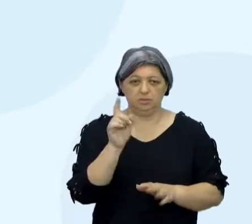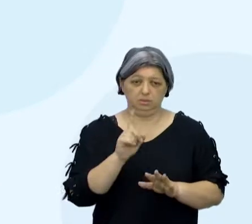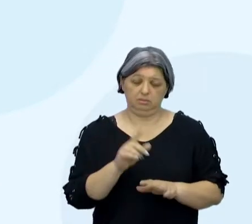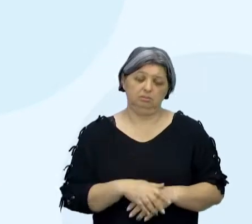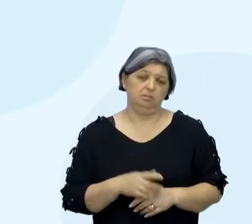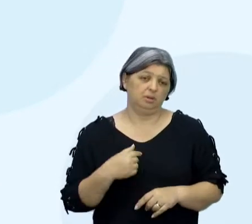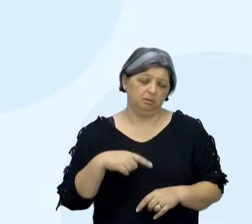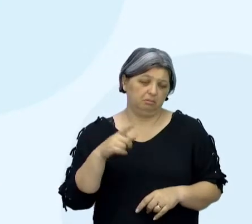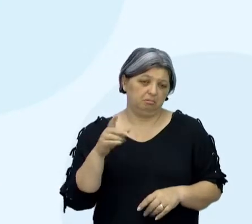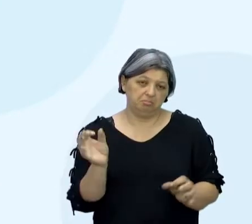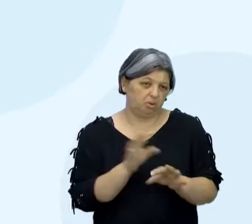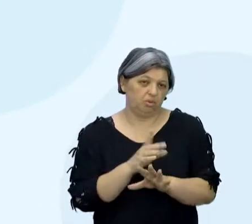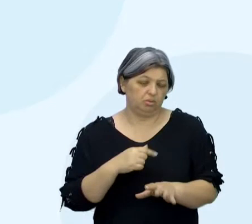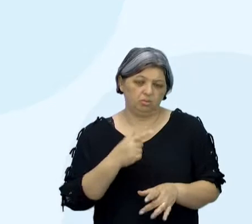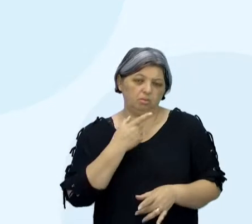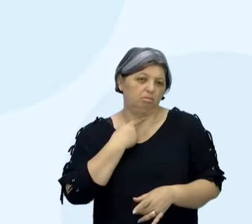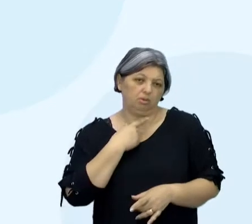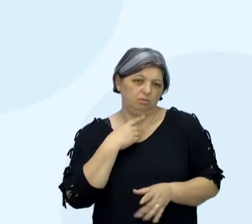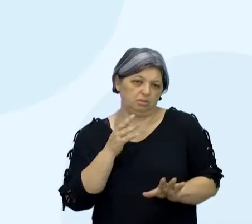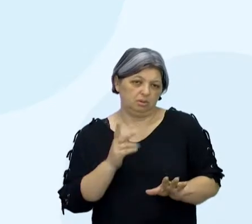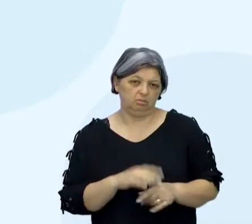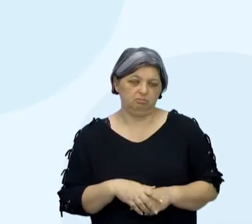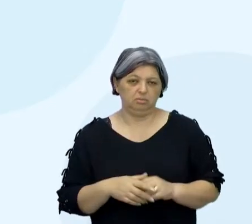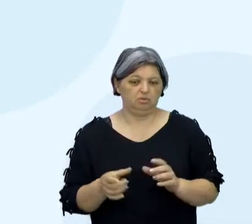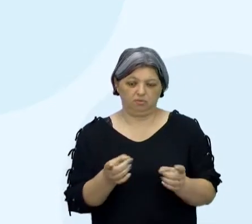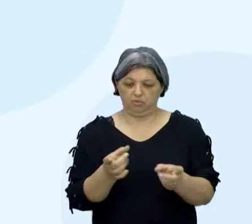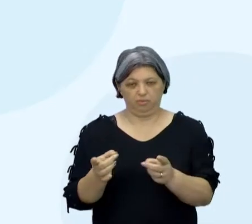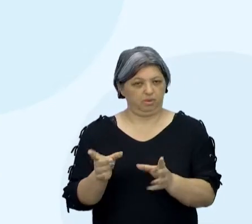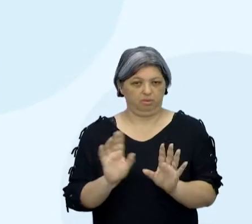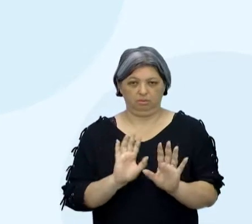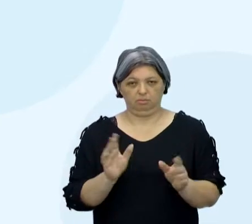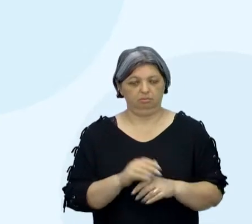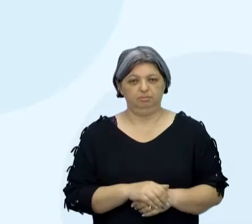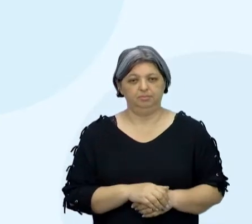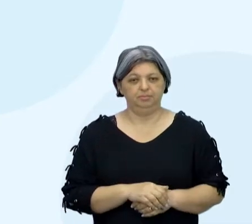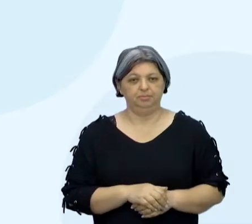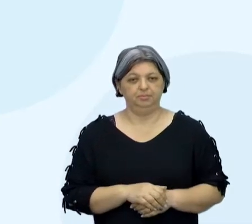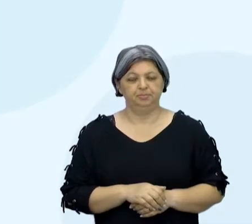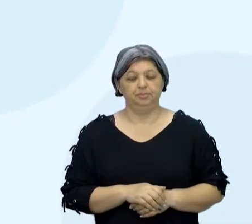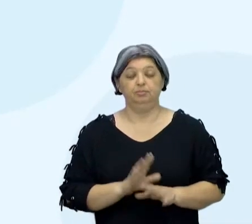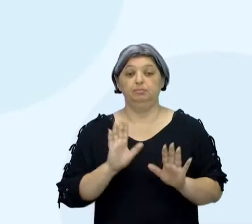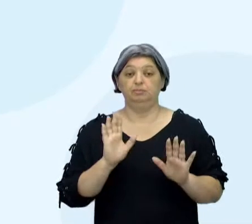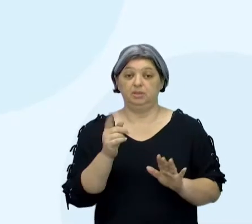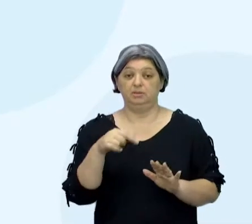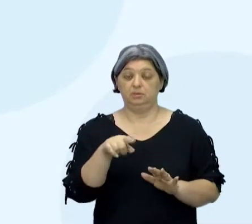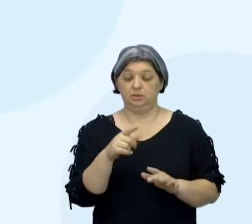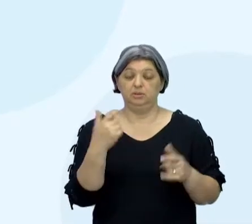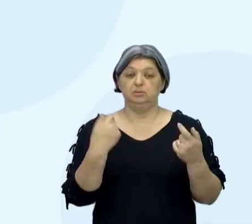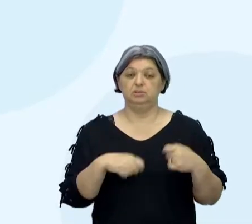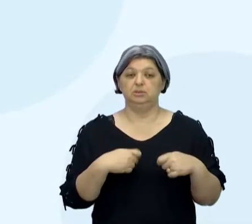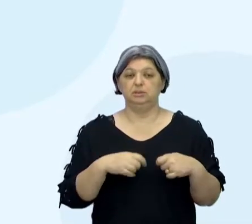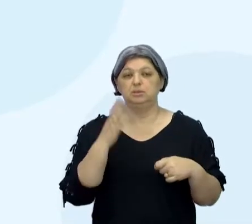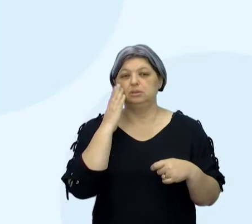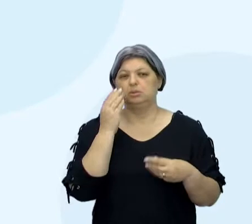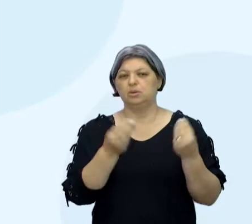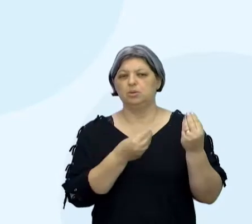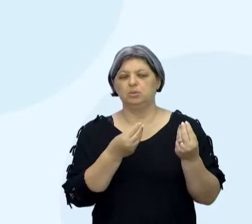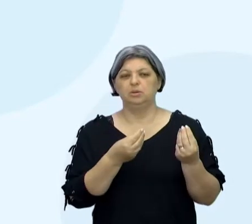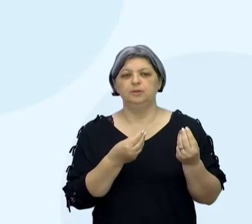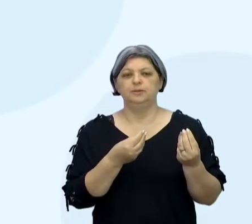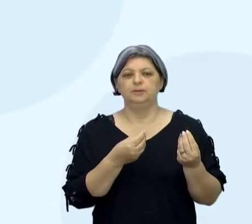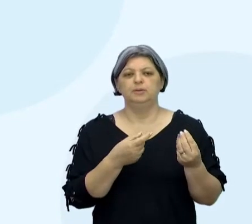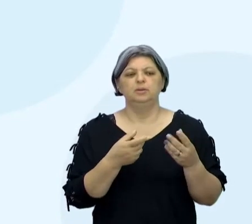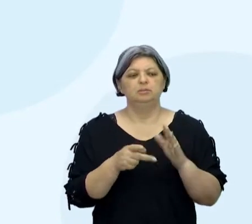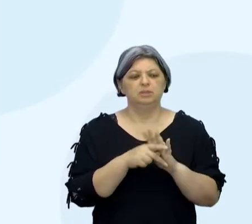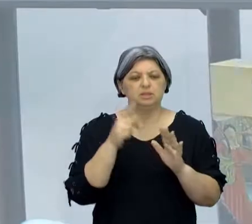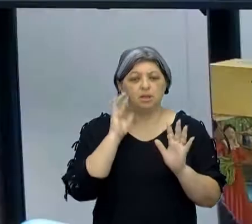pronto quando eu quiser, porque eu não vou lançar mesmo, então não tem problema. Mas no caso de vocês vão ter que chegar uma hora e falar assim,